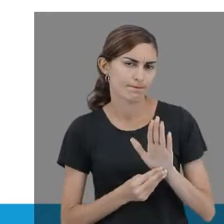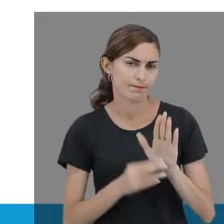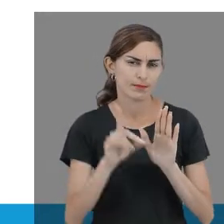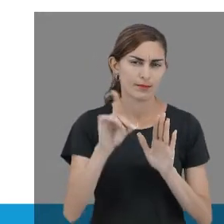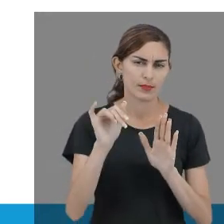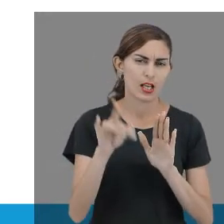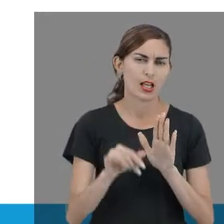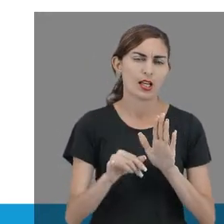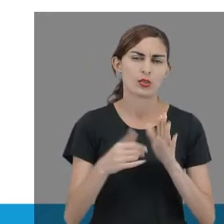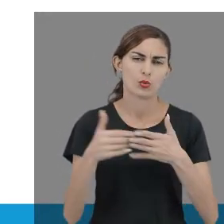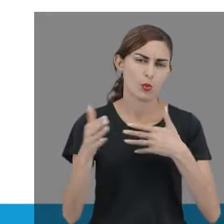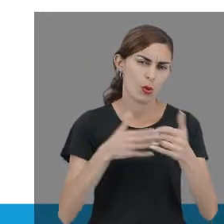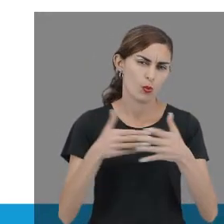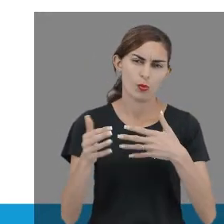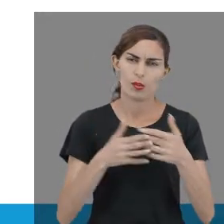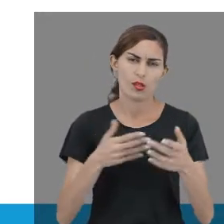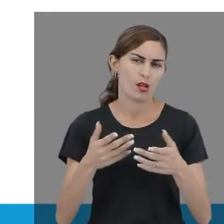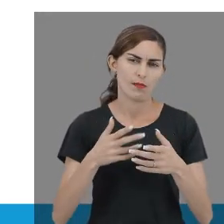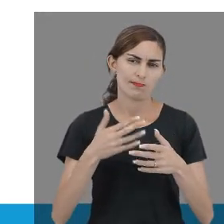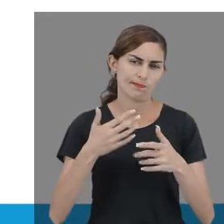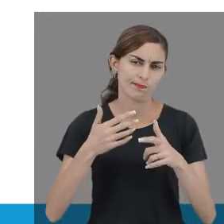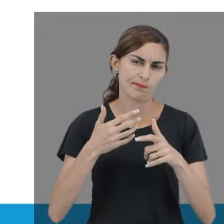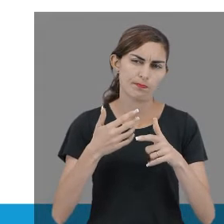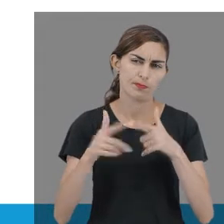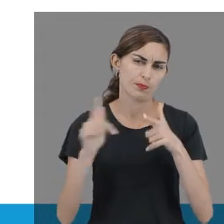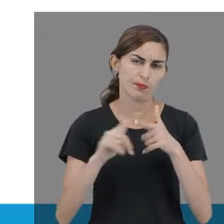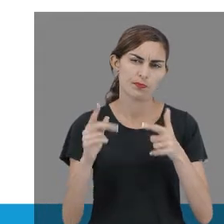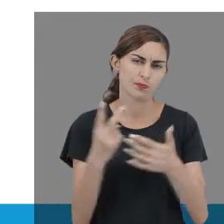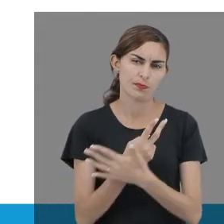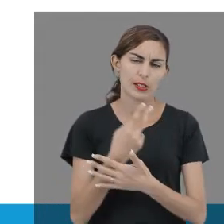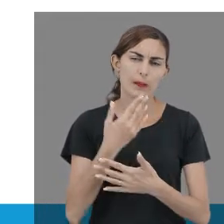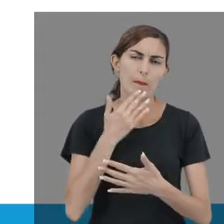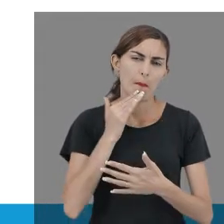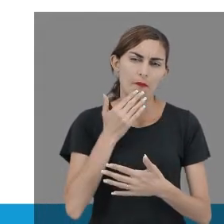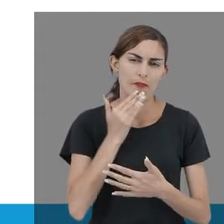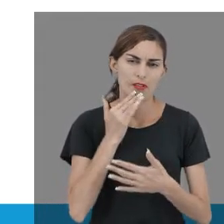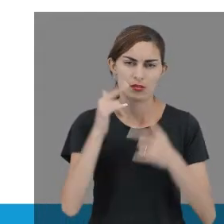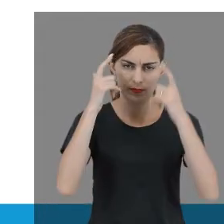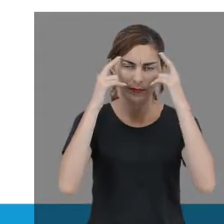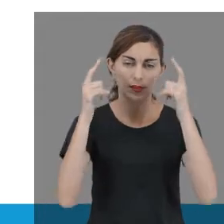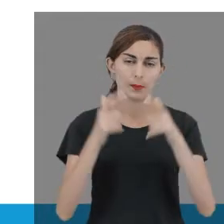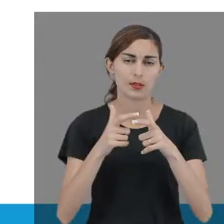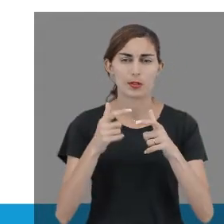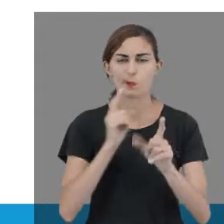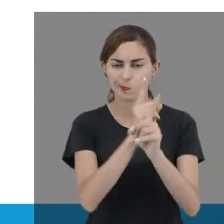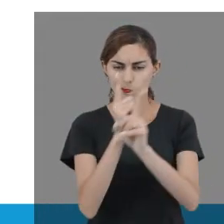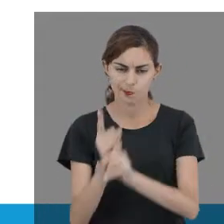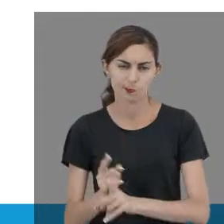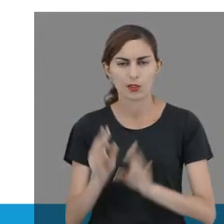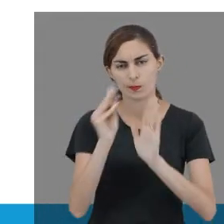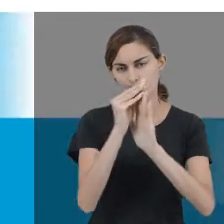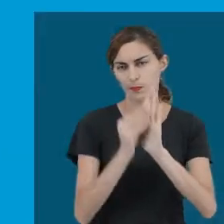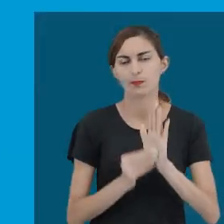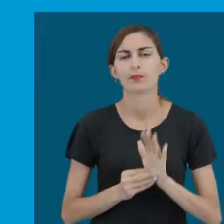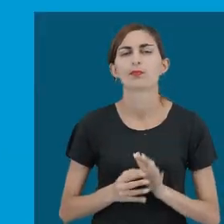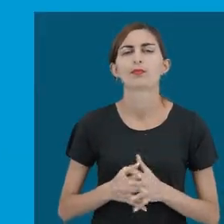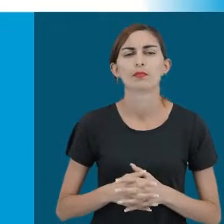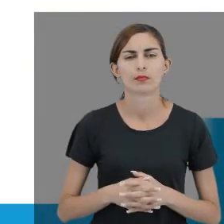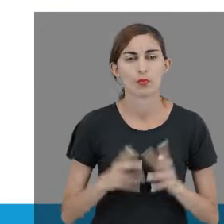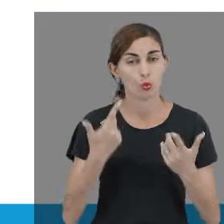quaisquer anomalias congênitas, e aí que entra o dado também da síndrome congênita do Zika, os achados que a gente teve aí, certo?